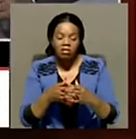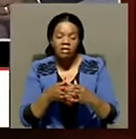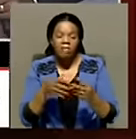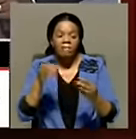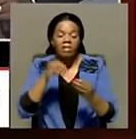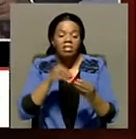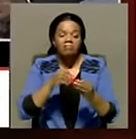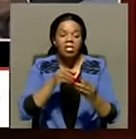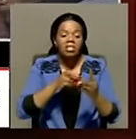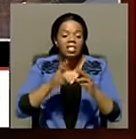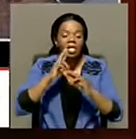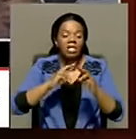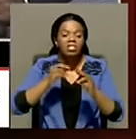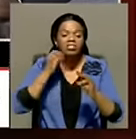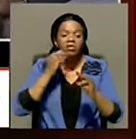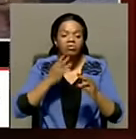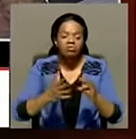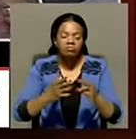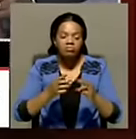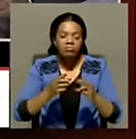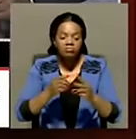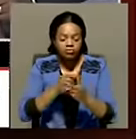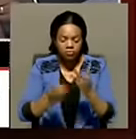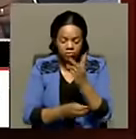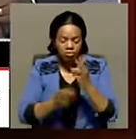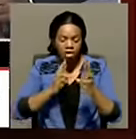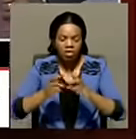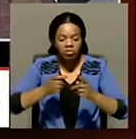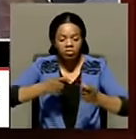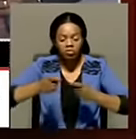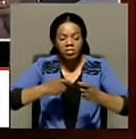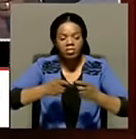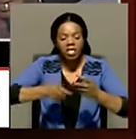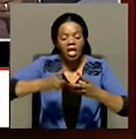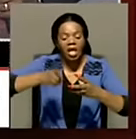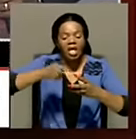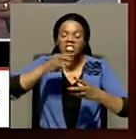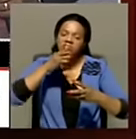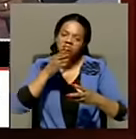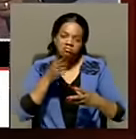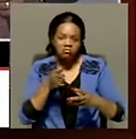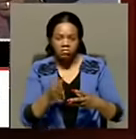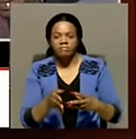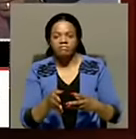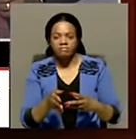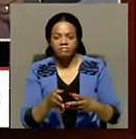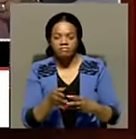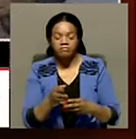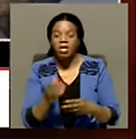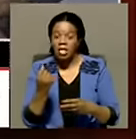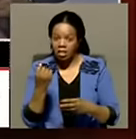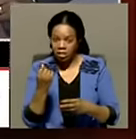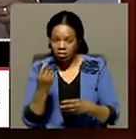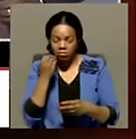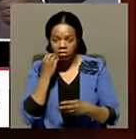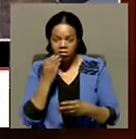países existem relações comerciais há mais de 60 anos. É preciso lembrar que a